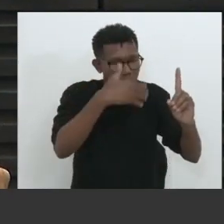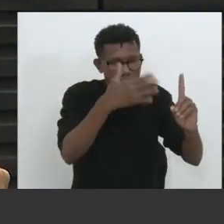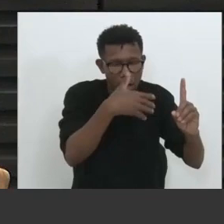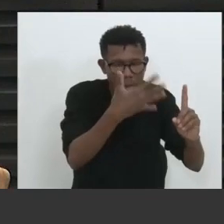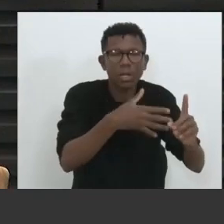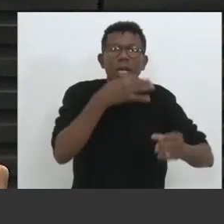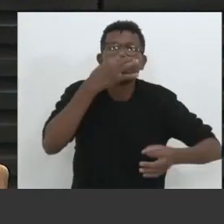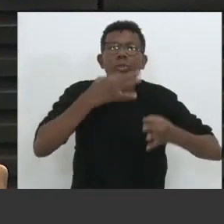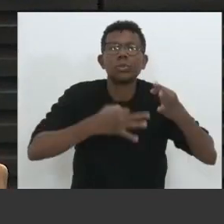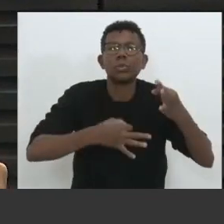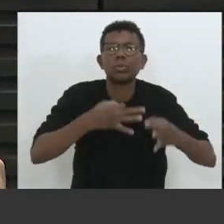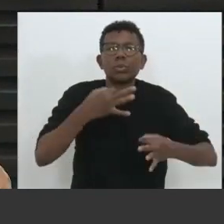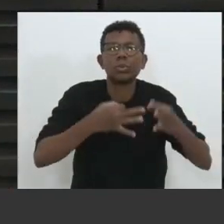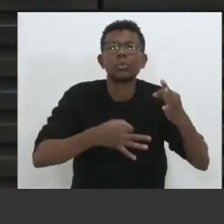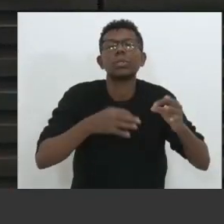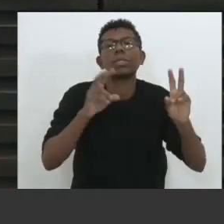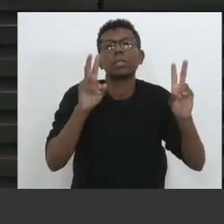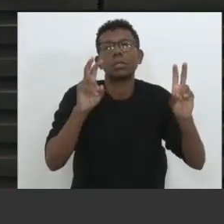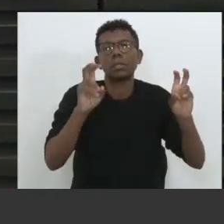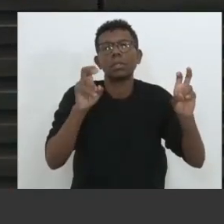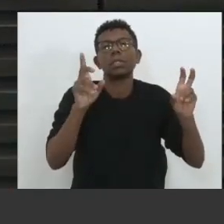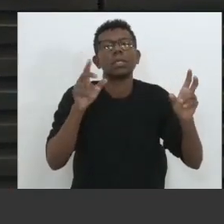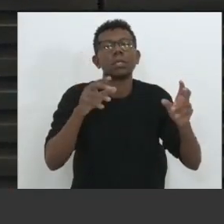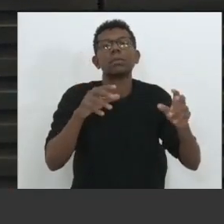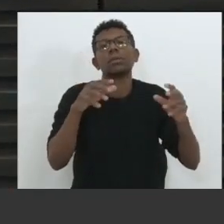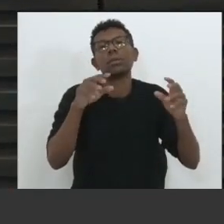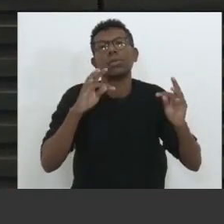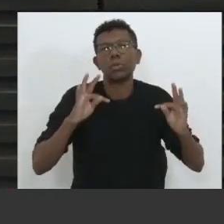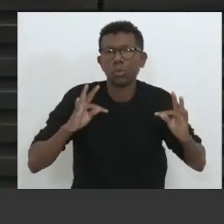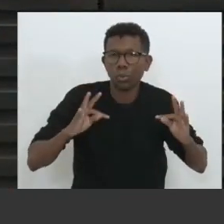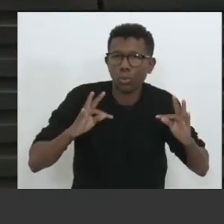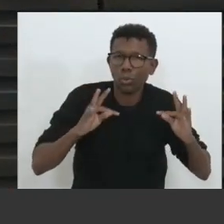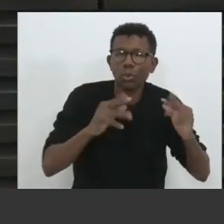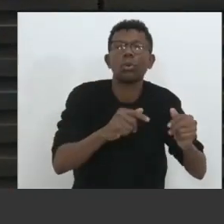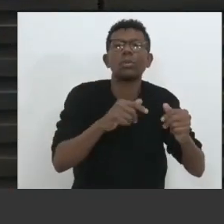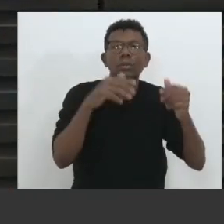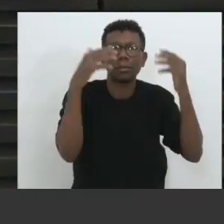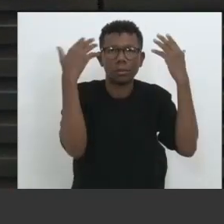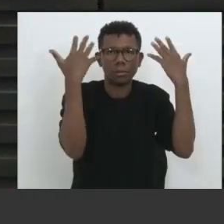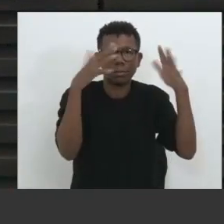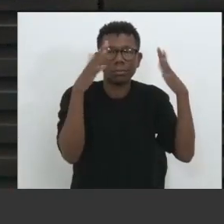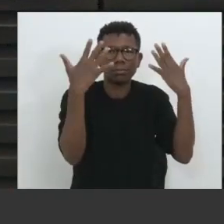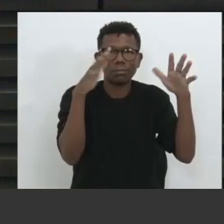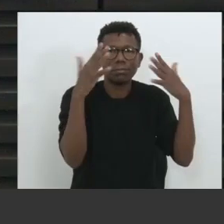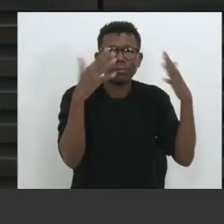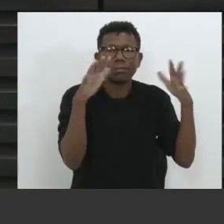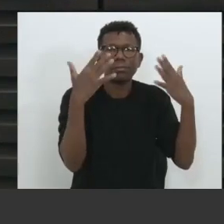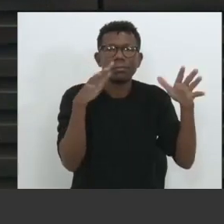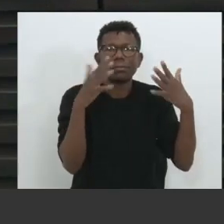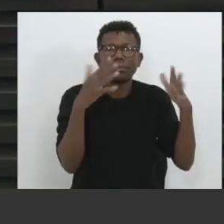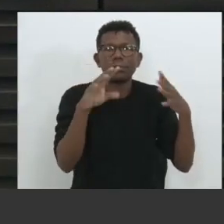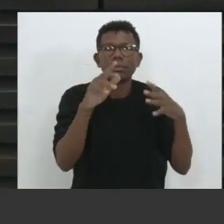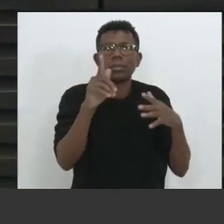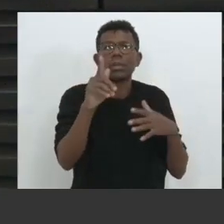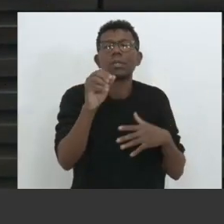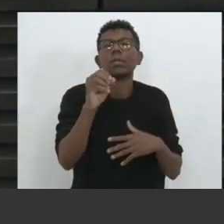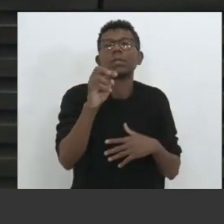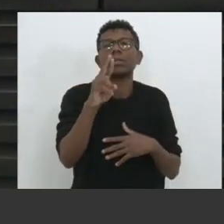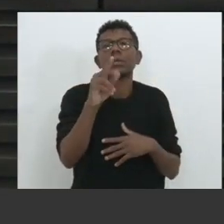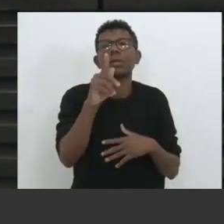outorga desse título Uma salva de palmas ao Jorge